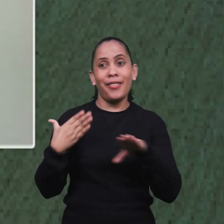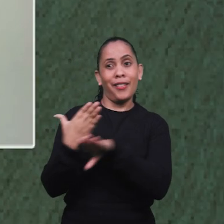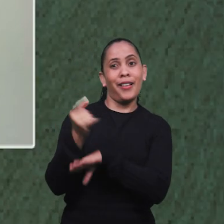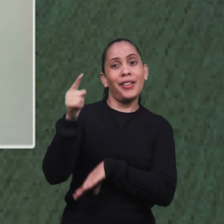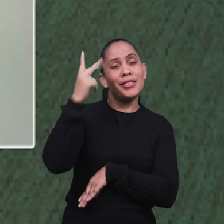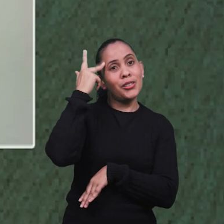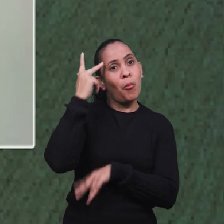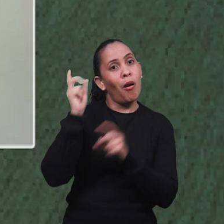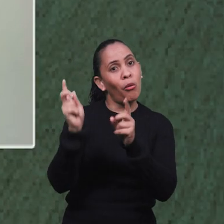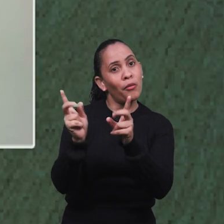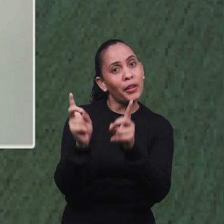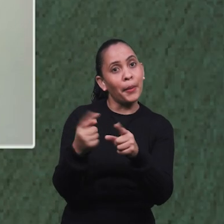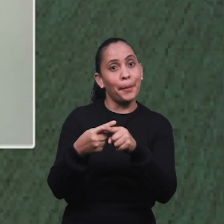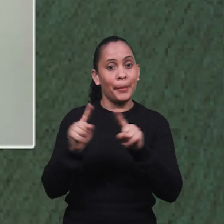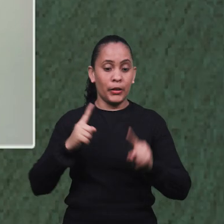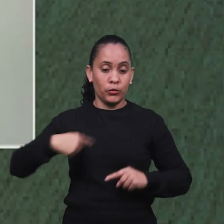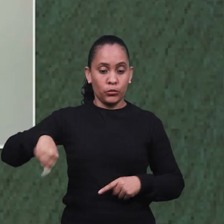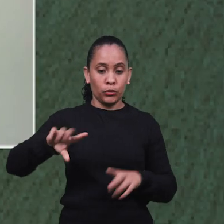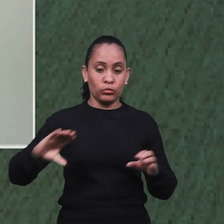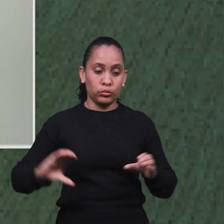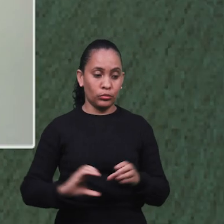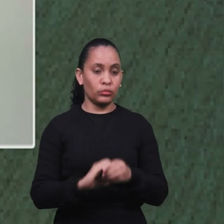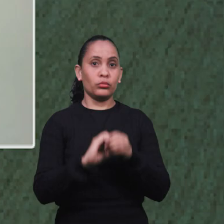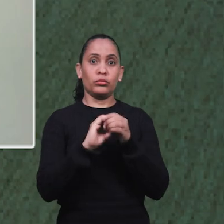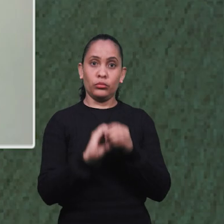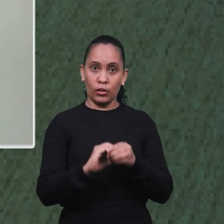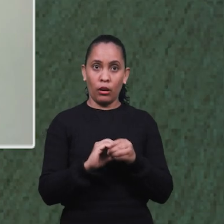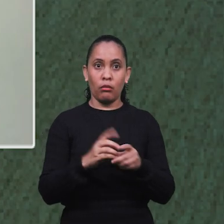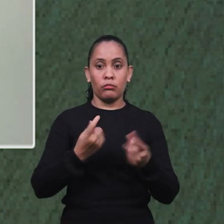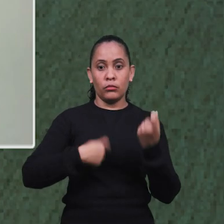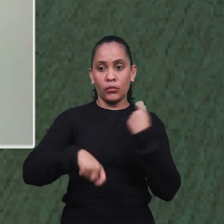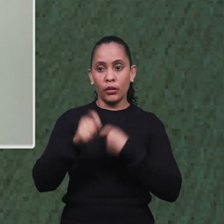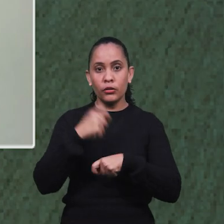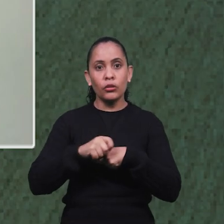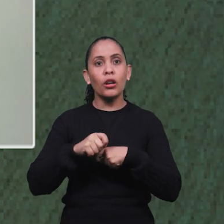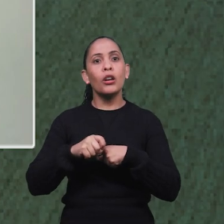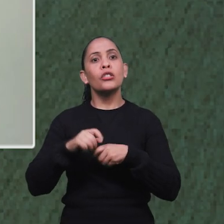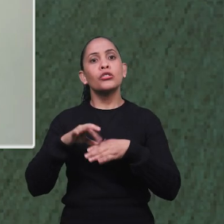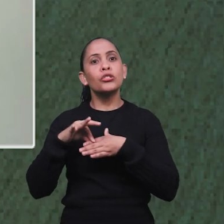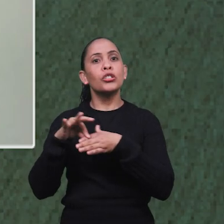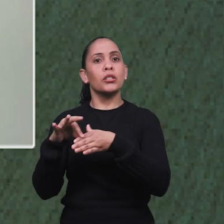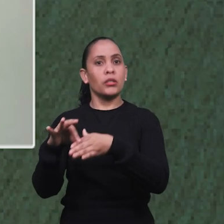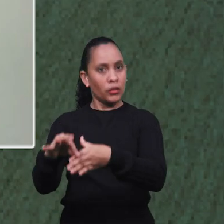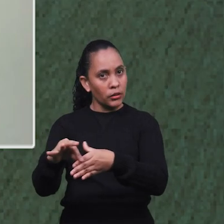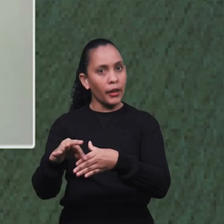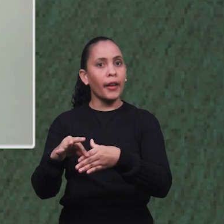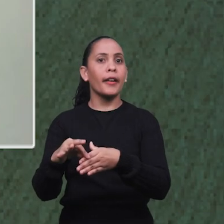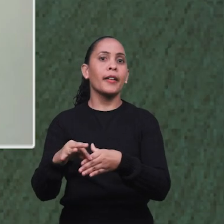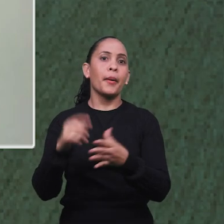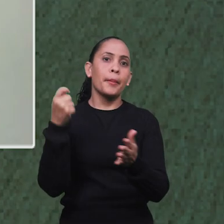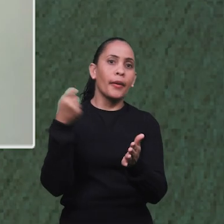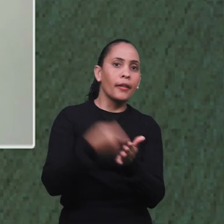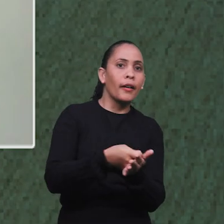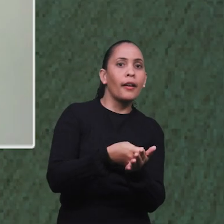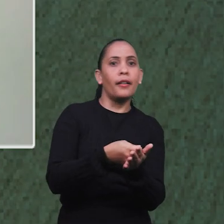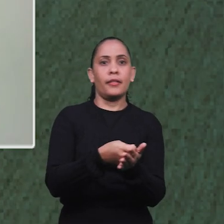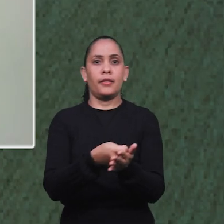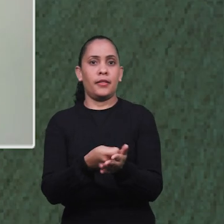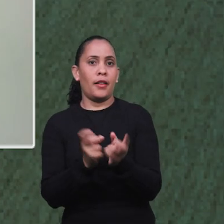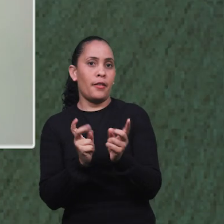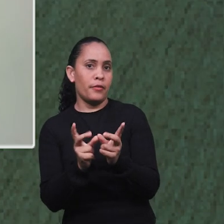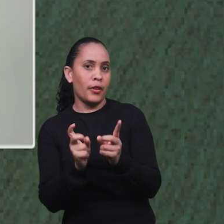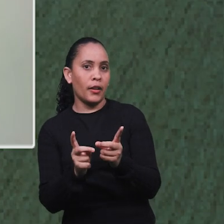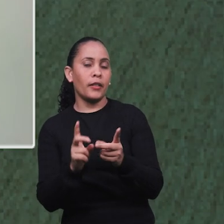mercado, mas através da cooperativa a gente consegue fazer toda a parte de logística, comprar essa mexerica com o produtor,